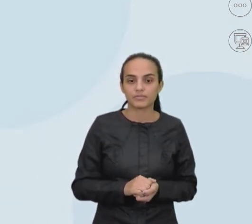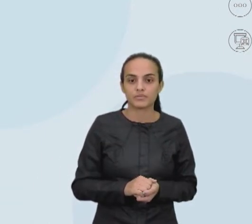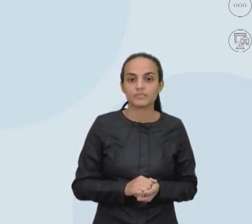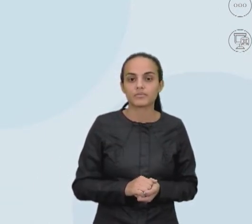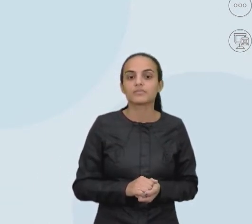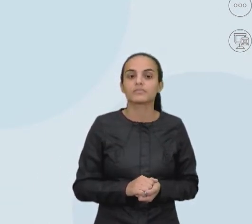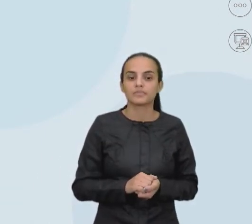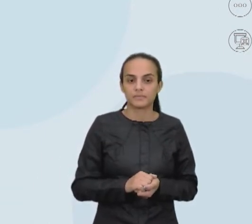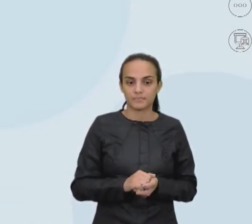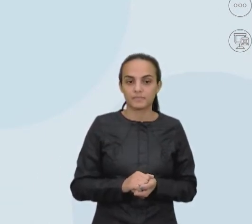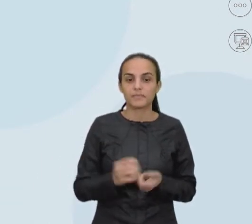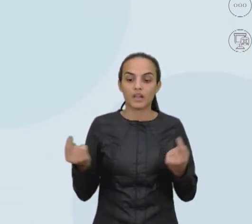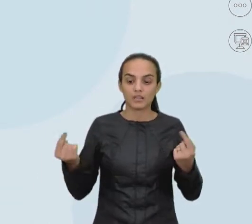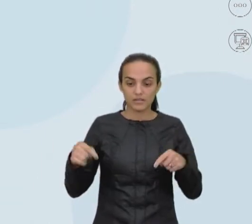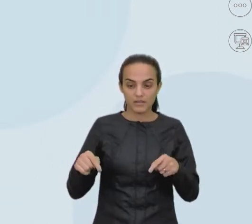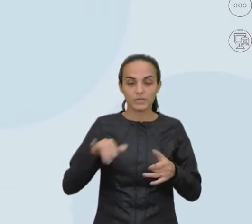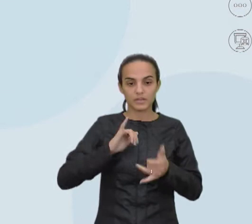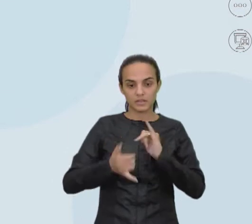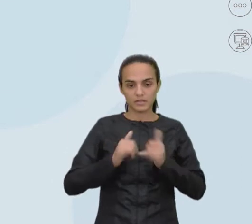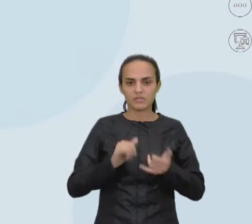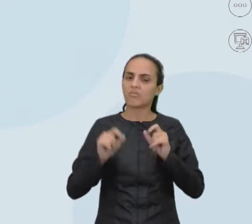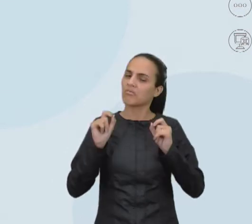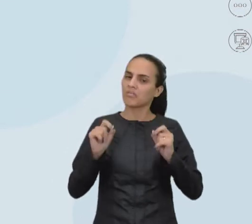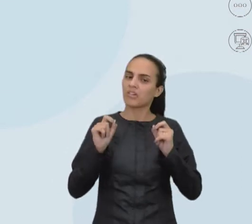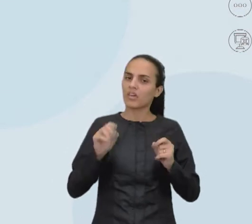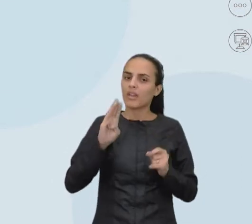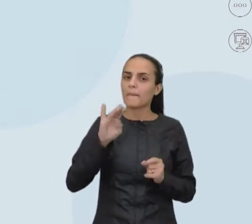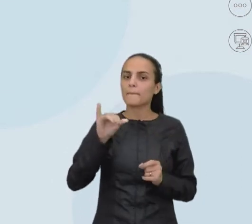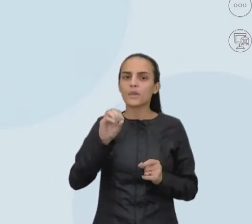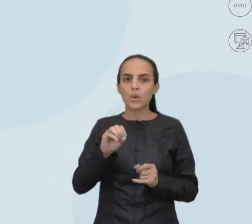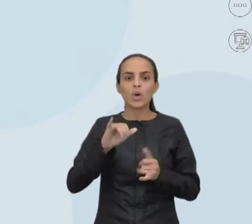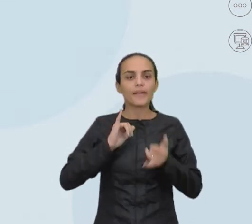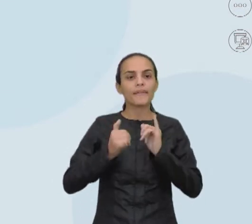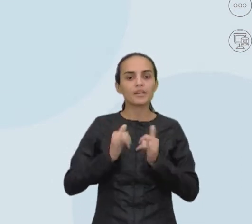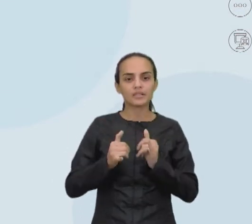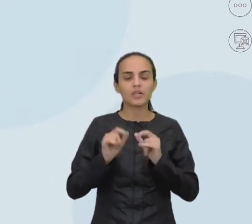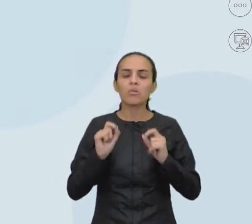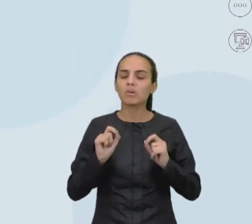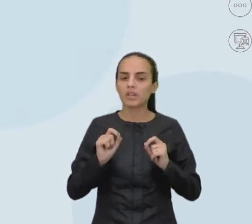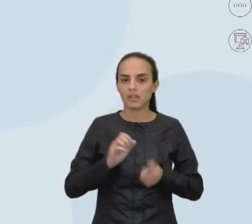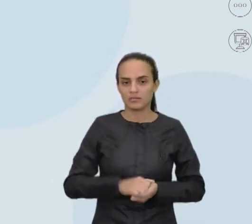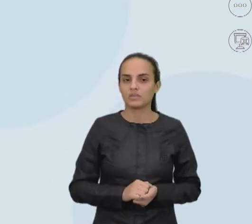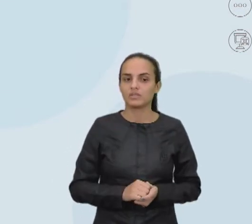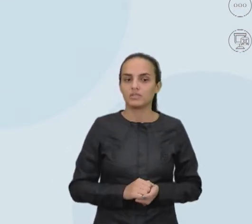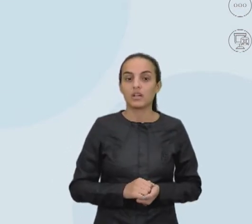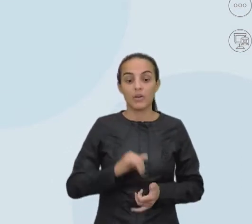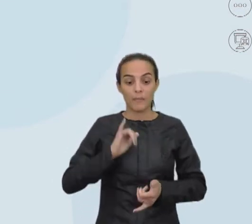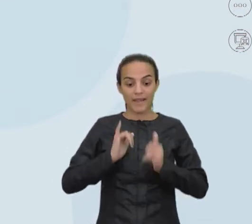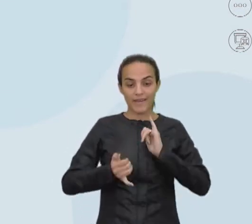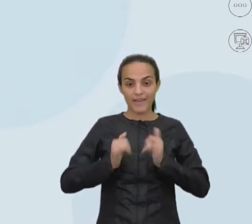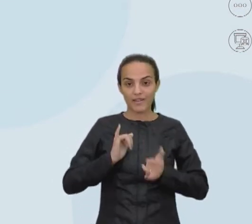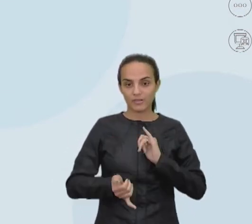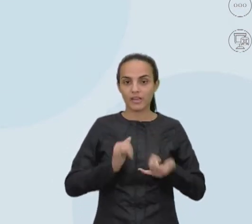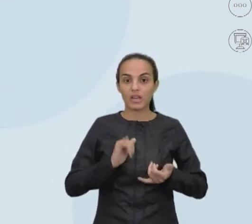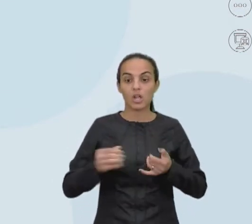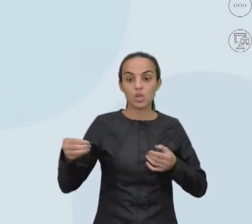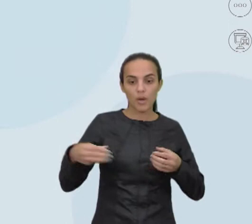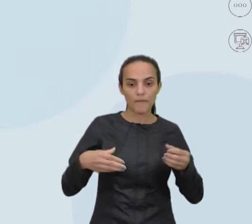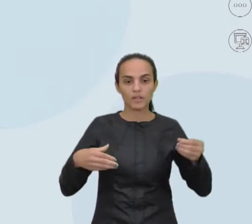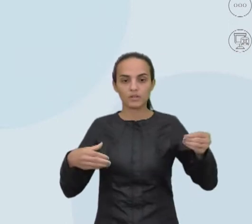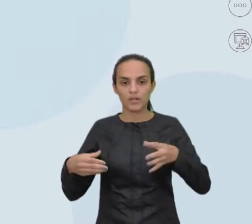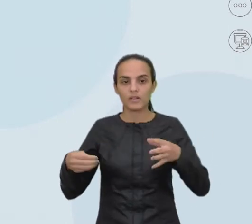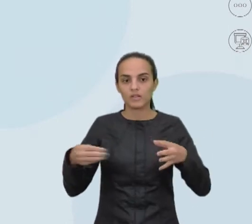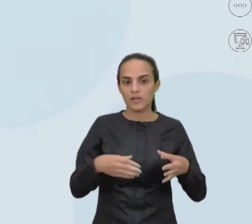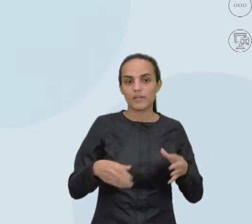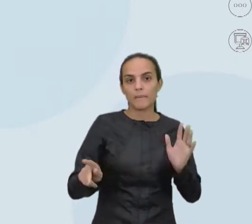matriz energética. Então o que é bioenergia? Bioenergia nada mais é do que uma energia renovável